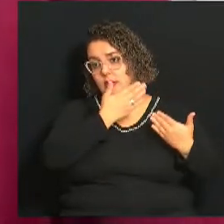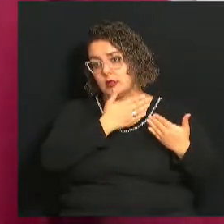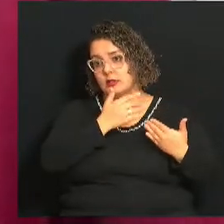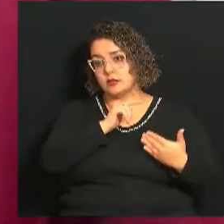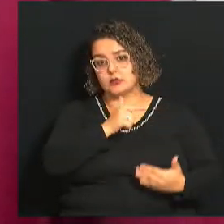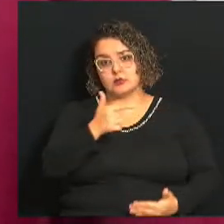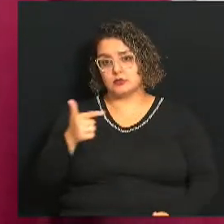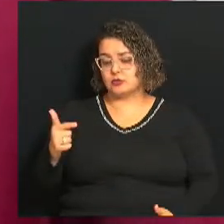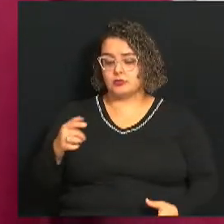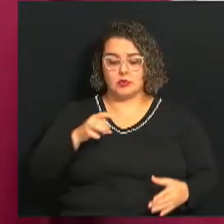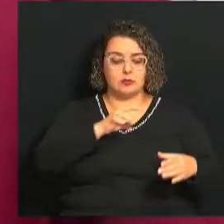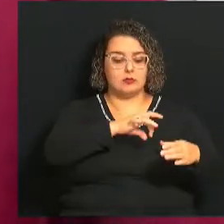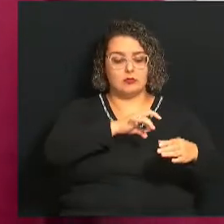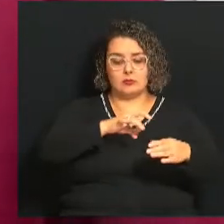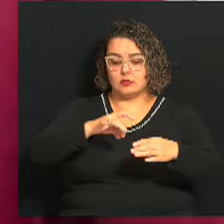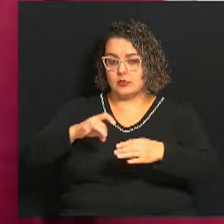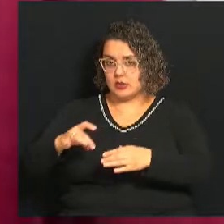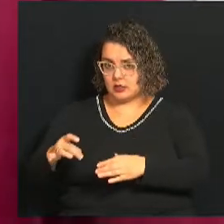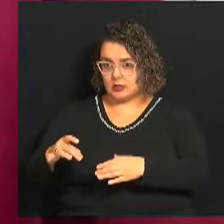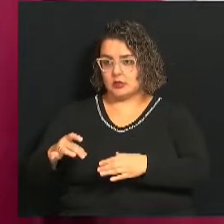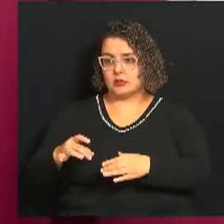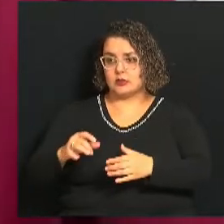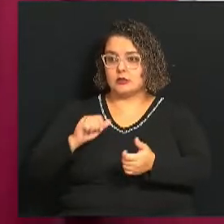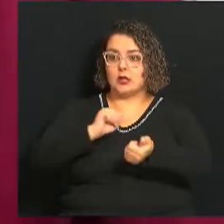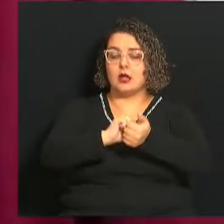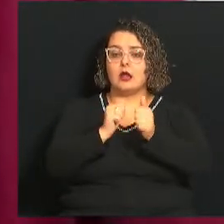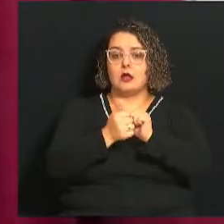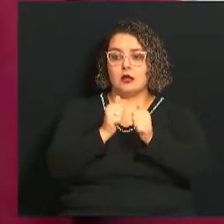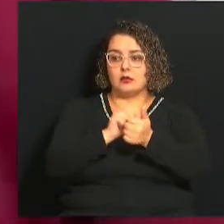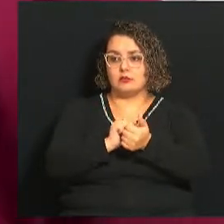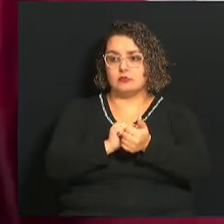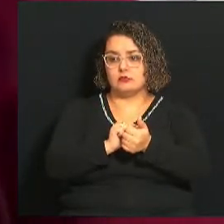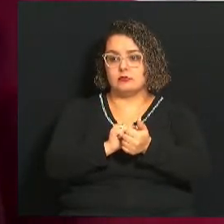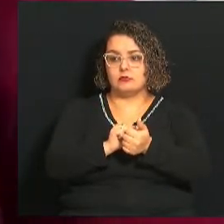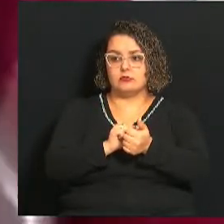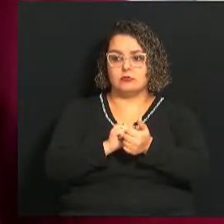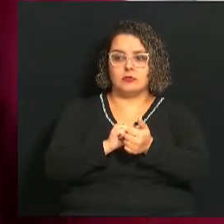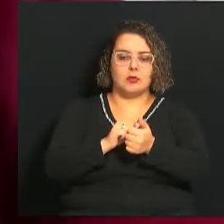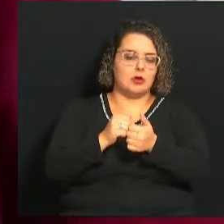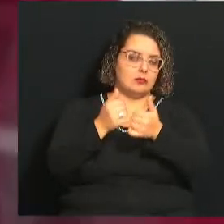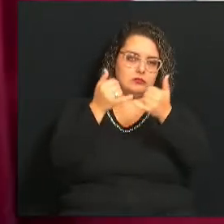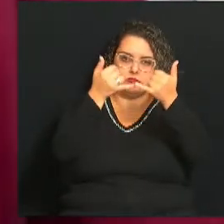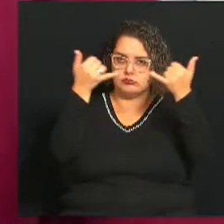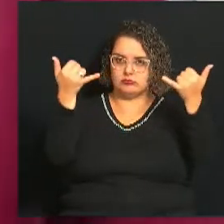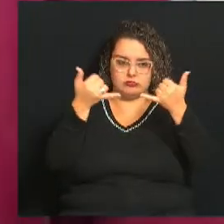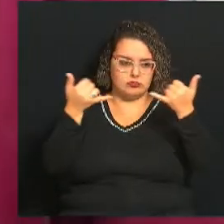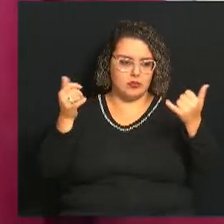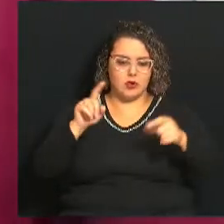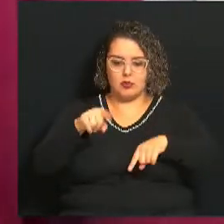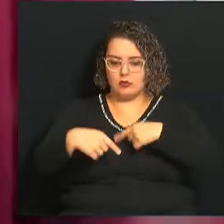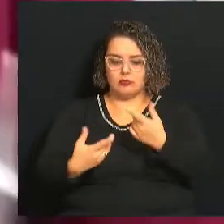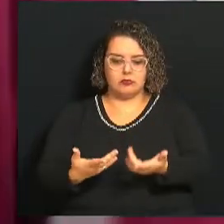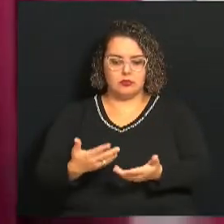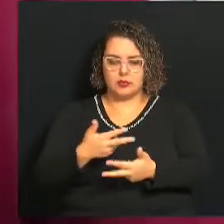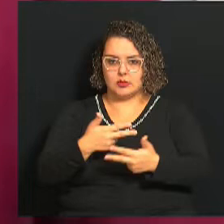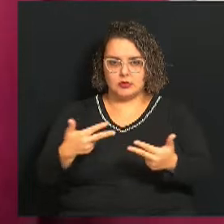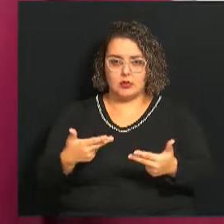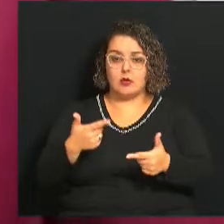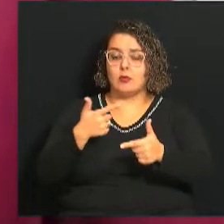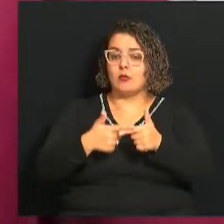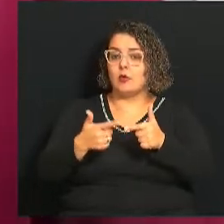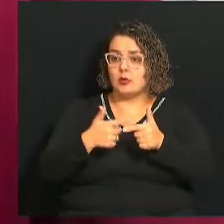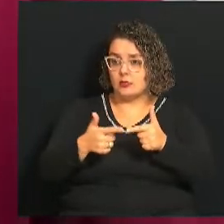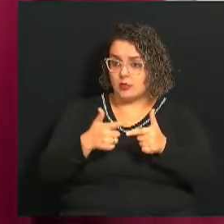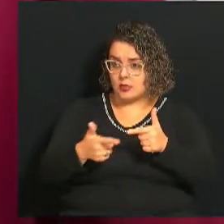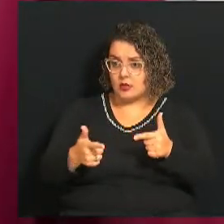plantadas árvores adequadas, quer seja sobre a rede ou quer seja do outro lado da rede, e aí trazem problemas